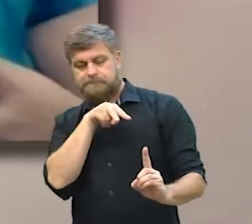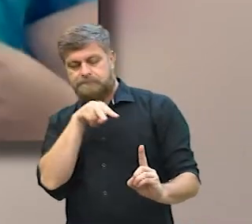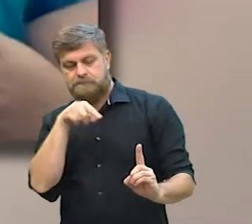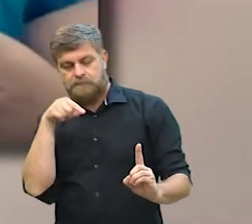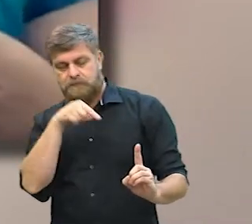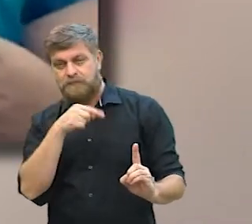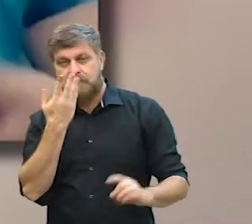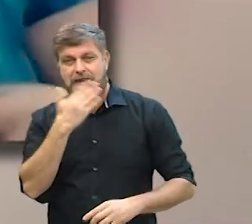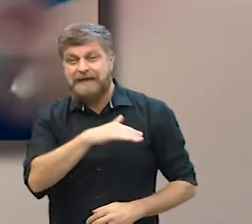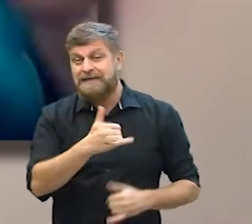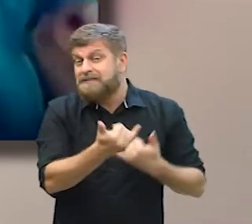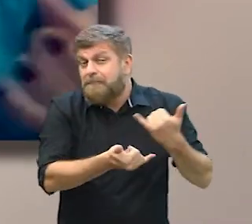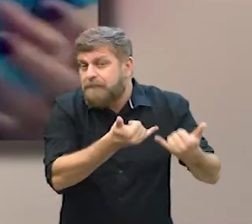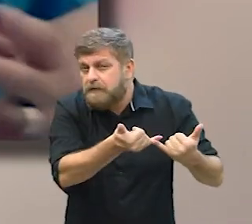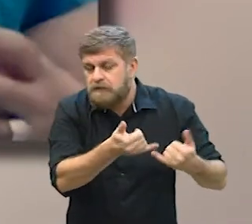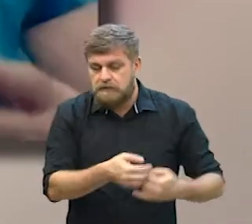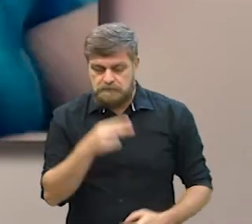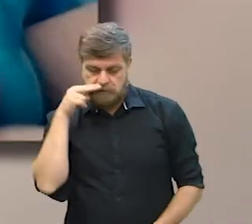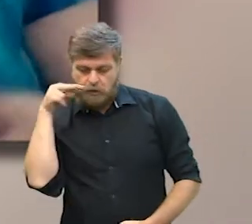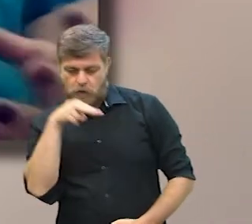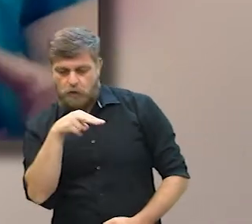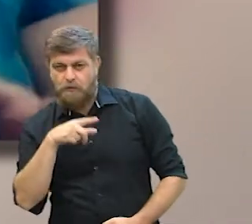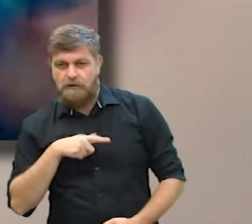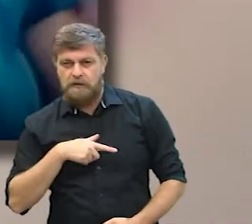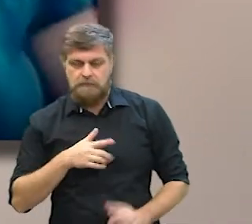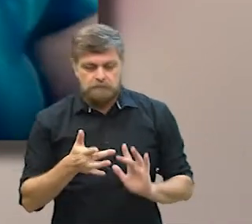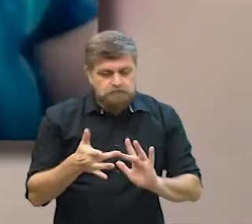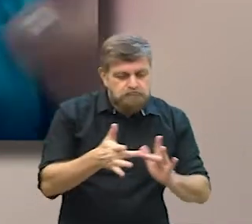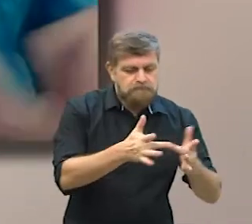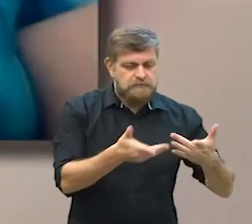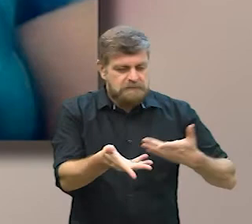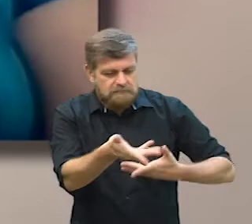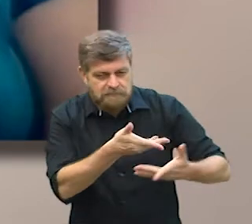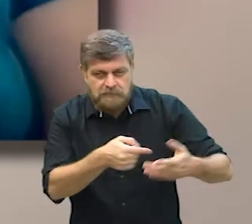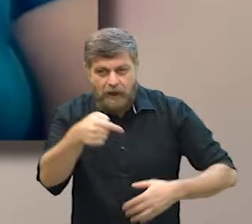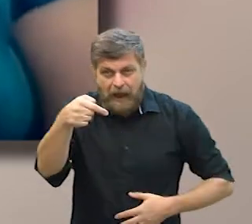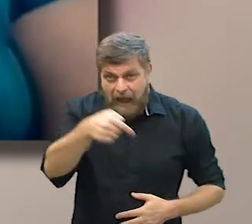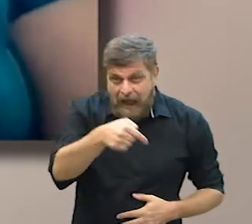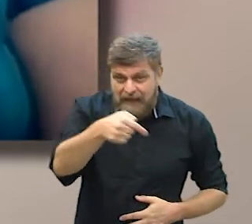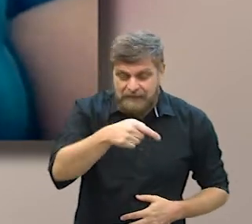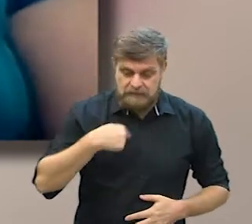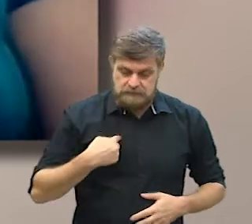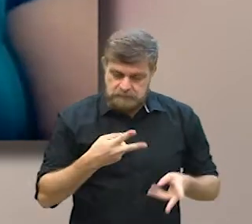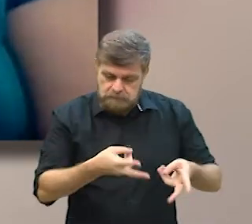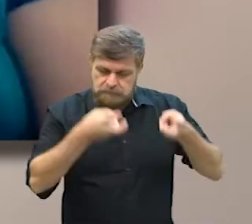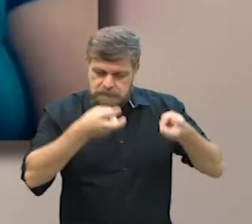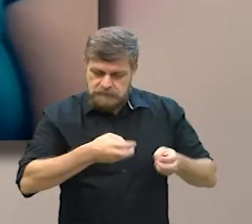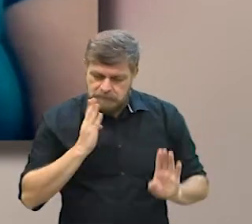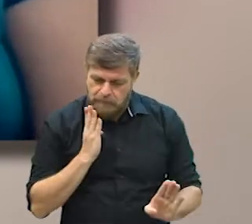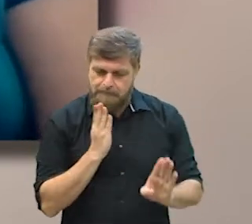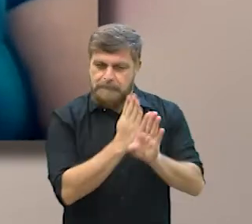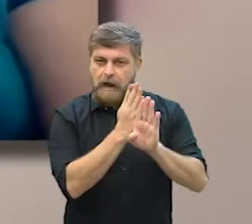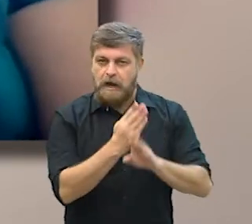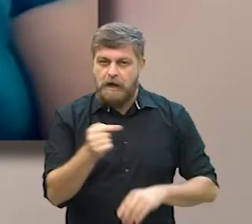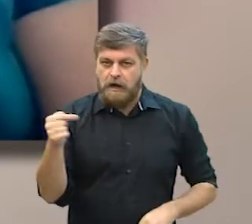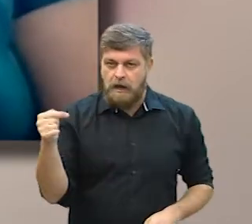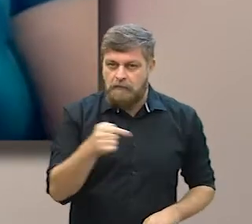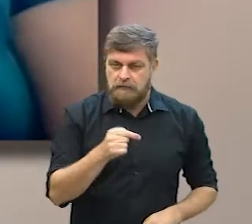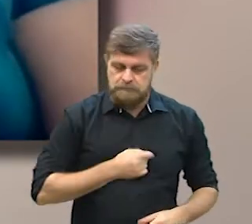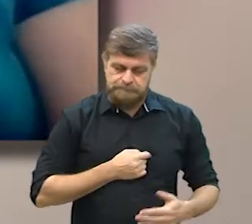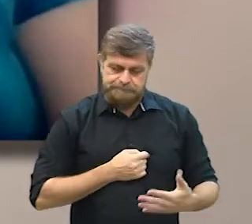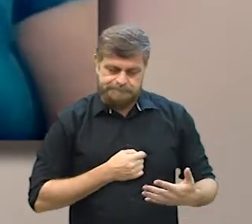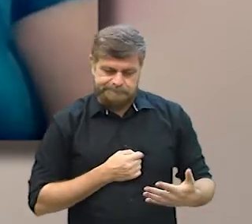observar a criança brincando, a criança nesse meio que nós temos que é muito rico, de fato a gente já